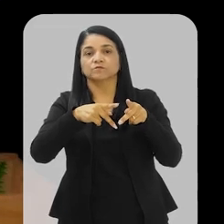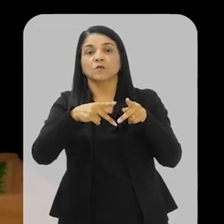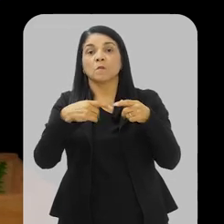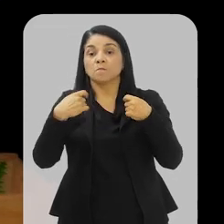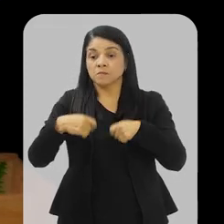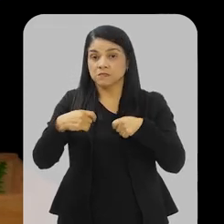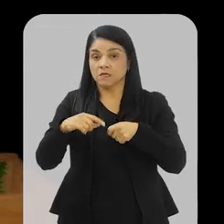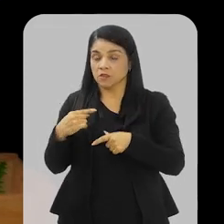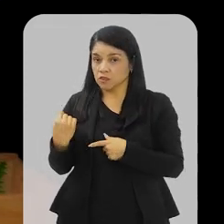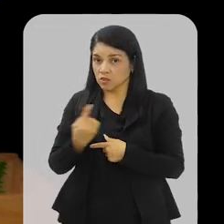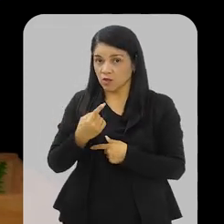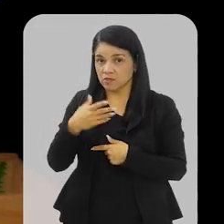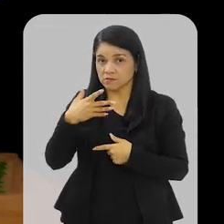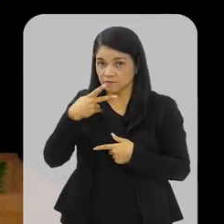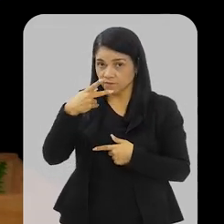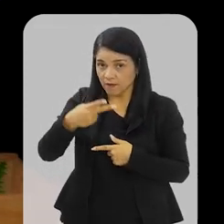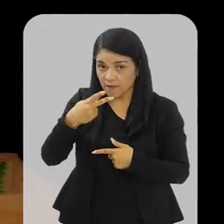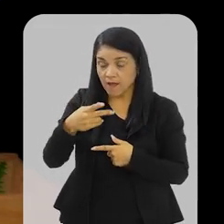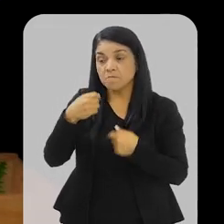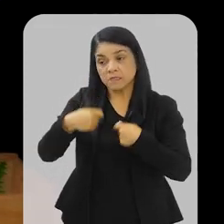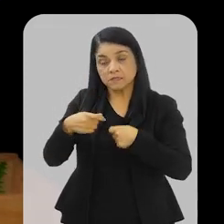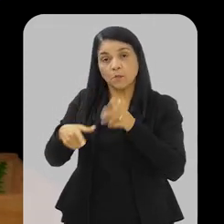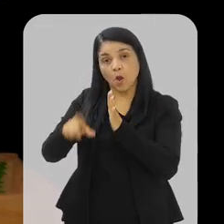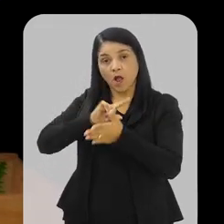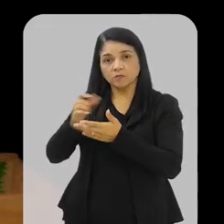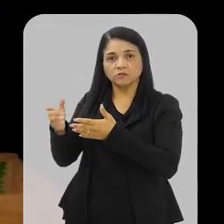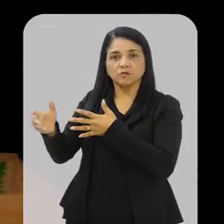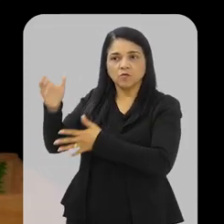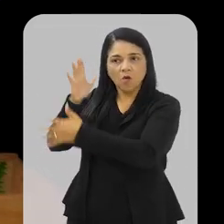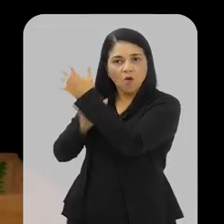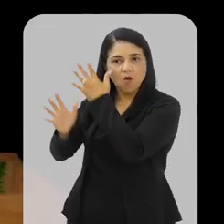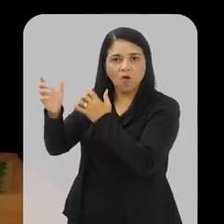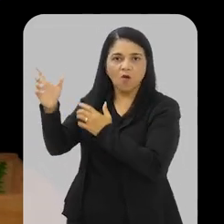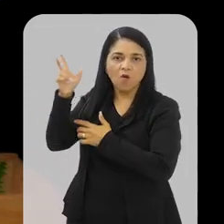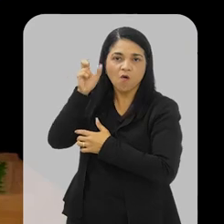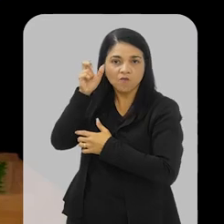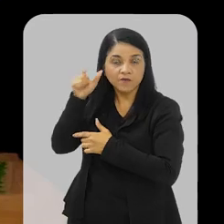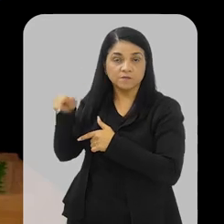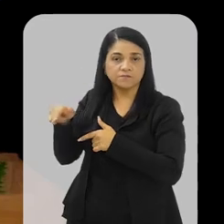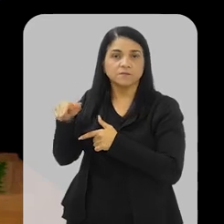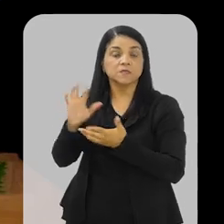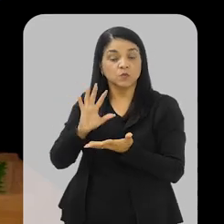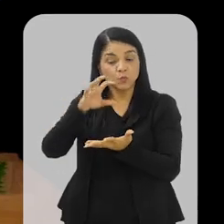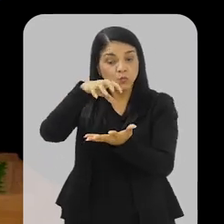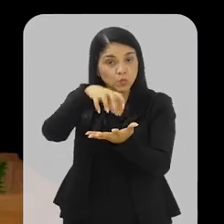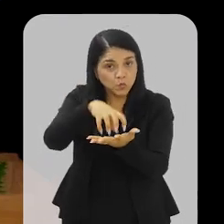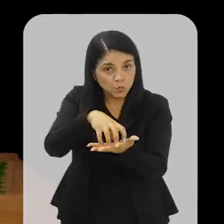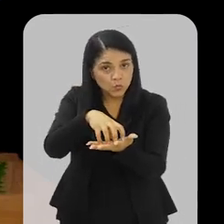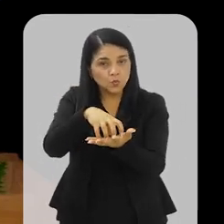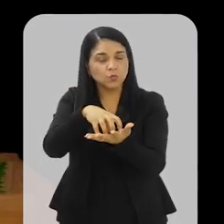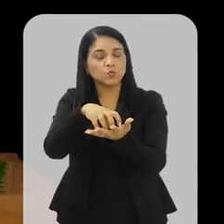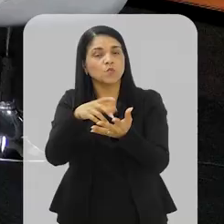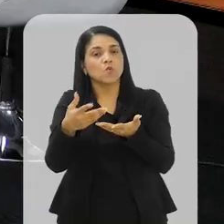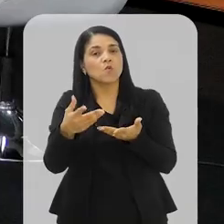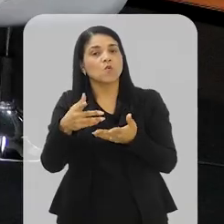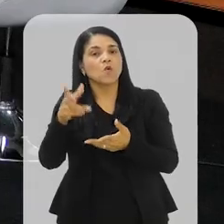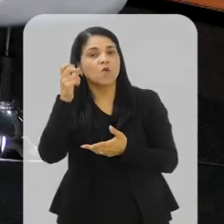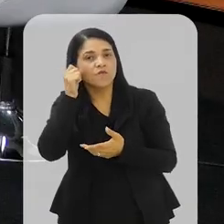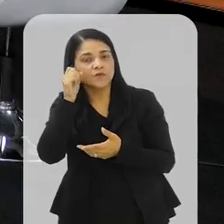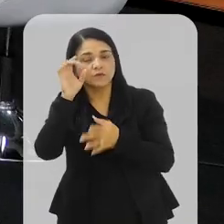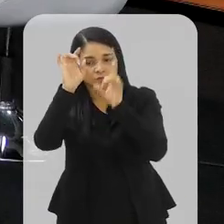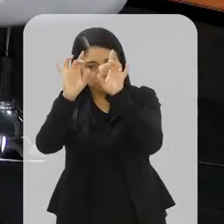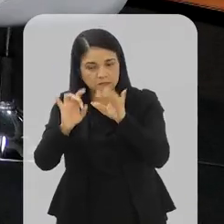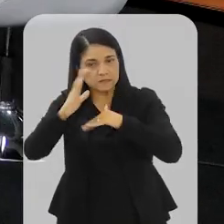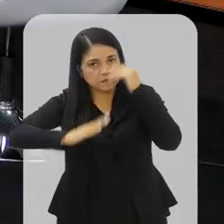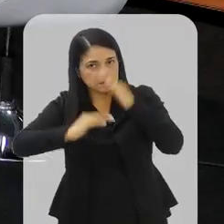que nós venhamos falar é necessário também que venhamos ouvir e é isso que nós vamos estar construindo através desse núcleo ouvindo os